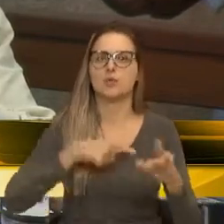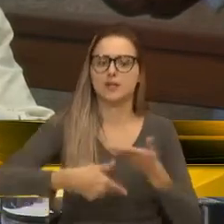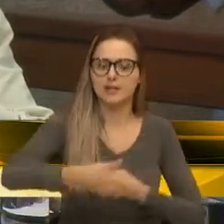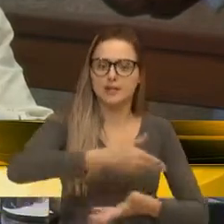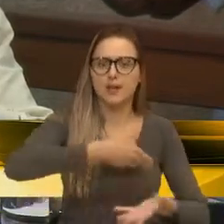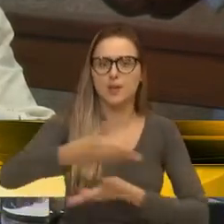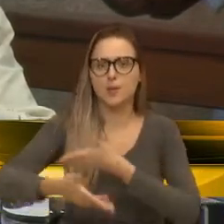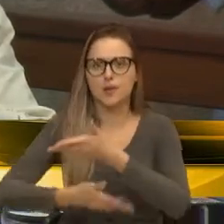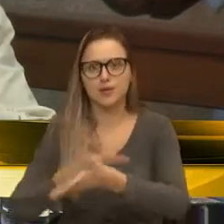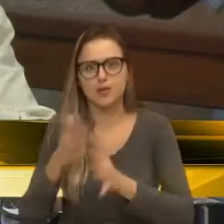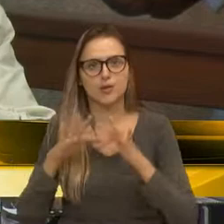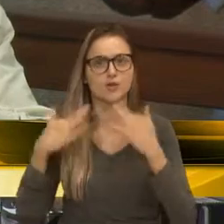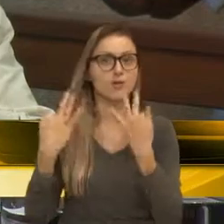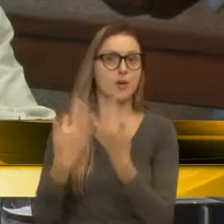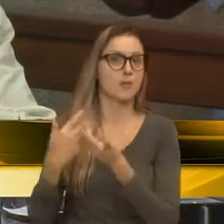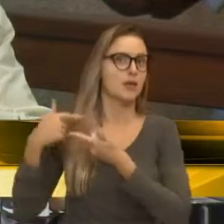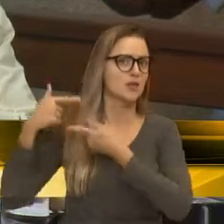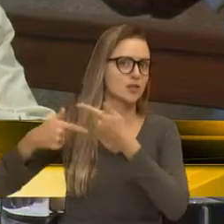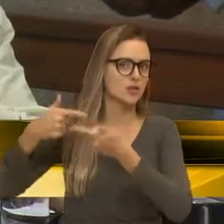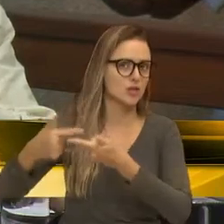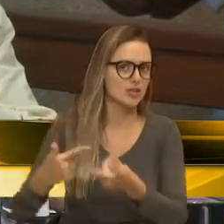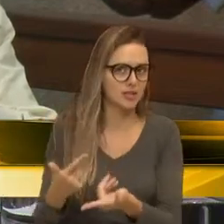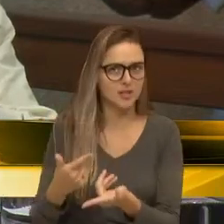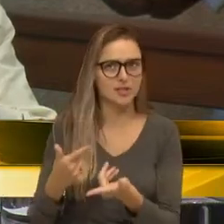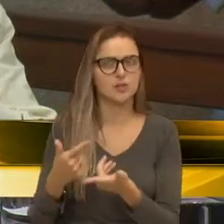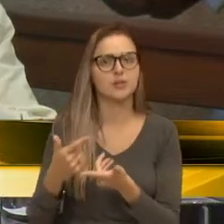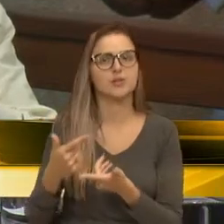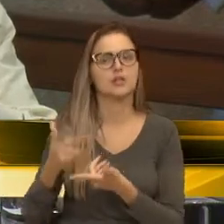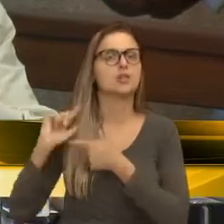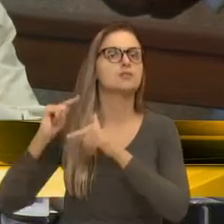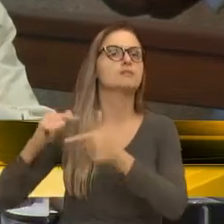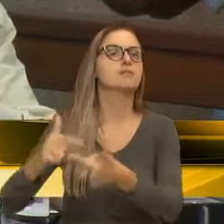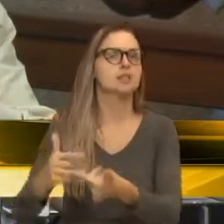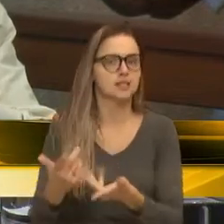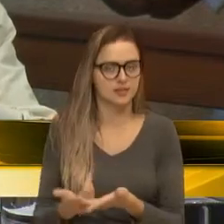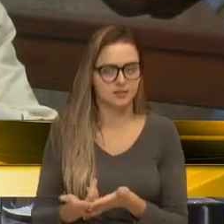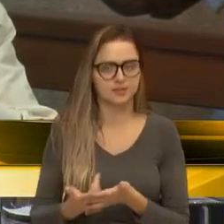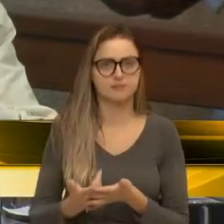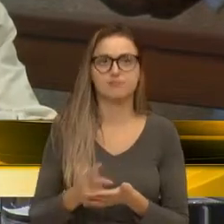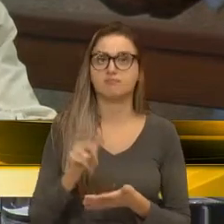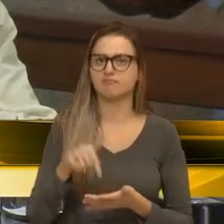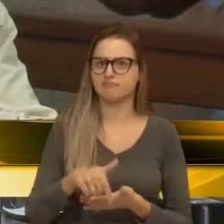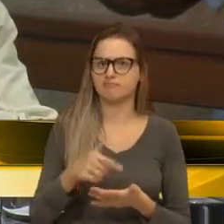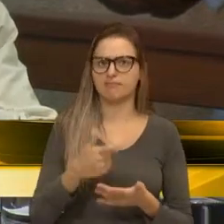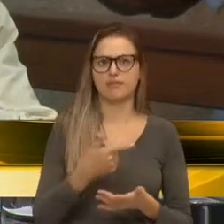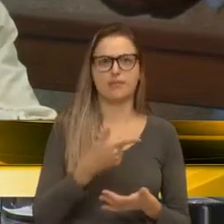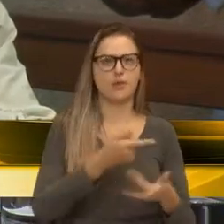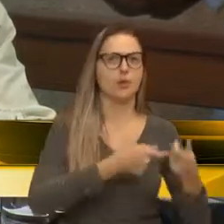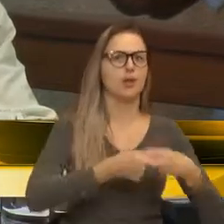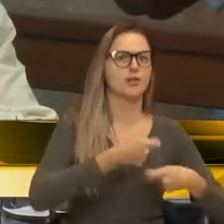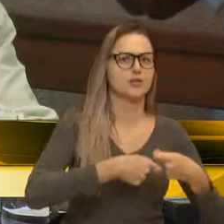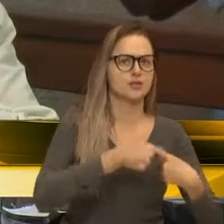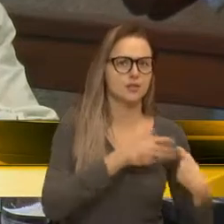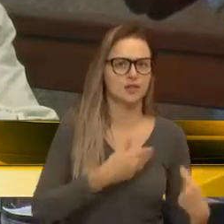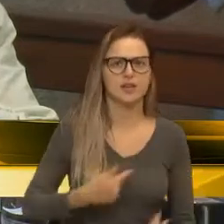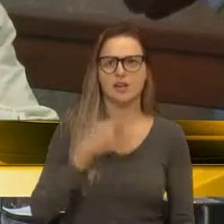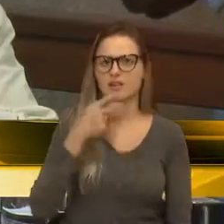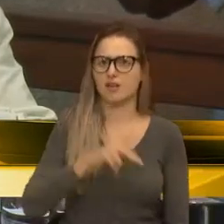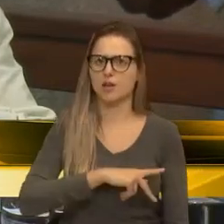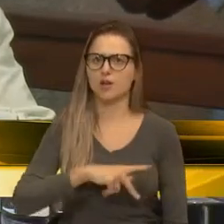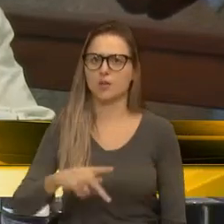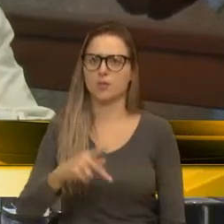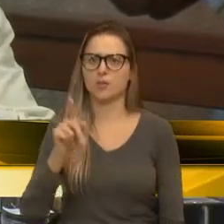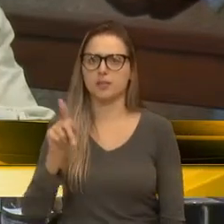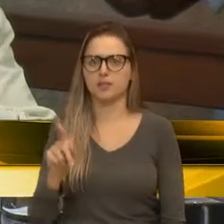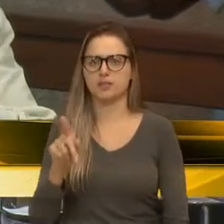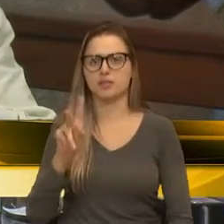de afinidade, de negócios. E aí o gestor tratar o prefeito, o presidente da